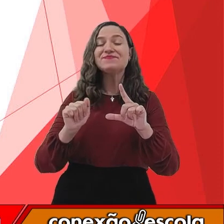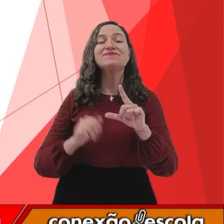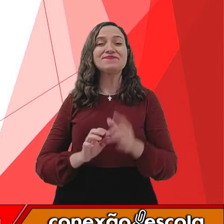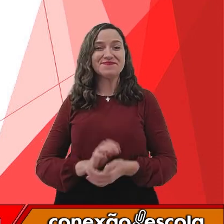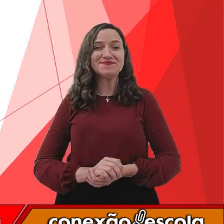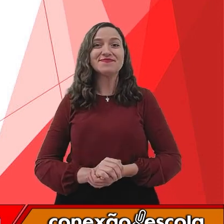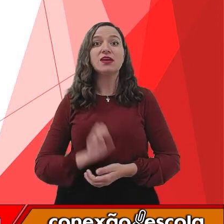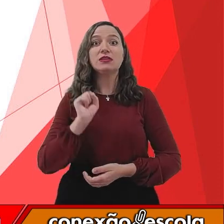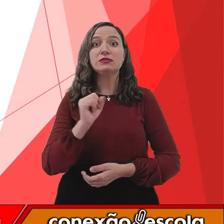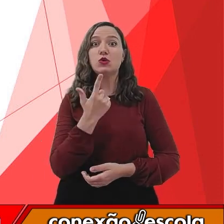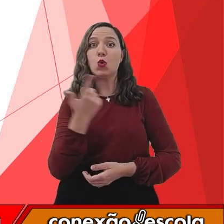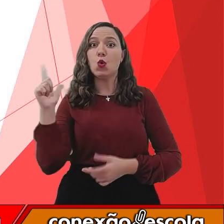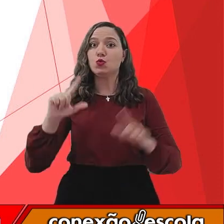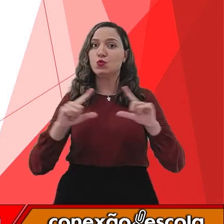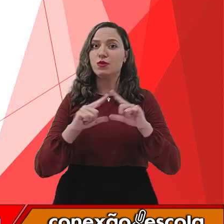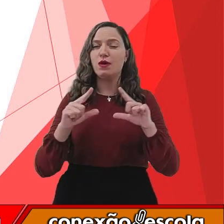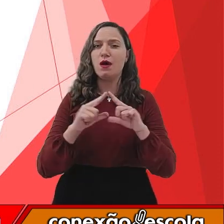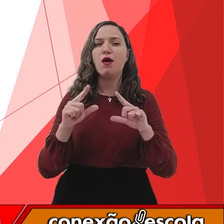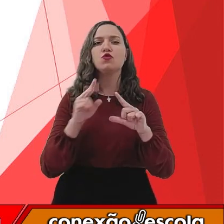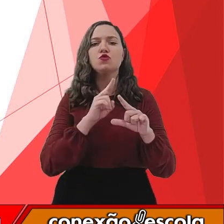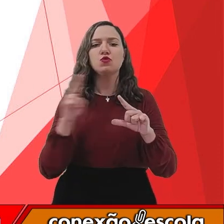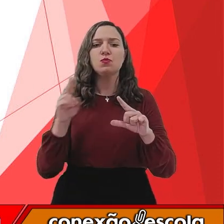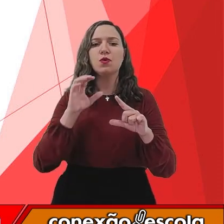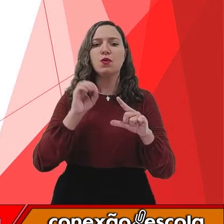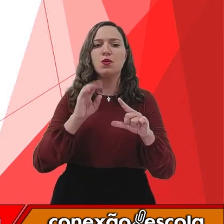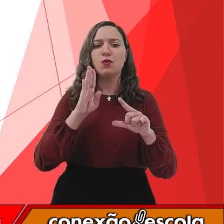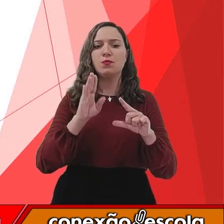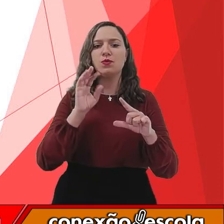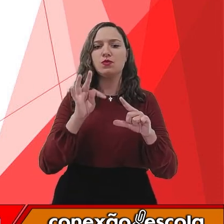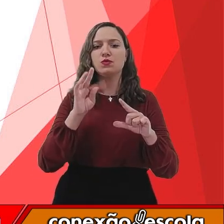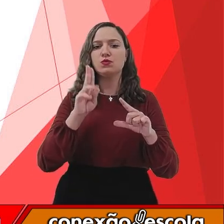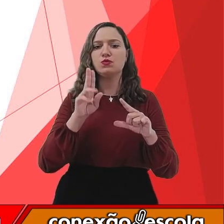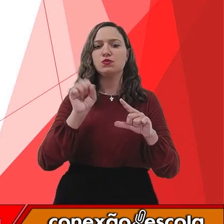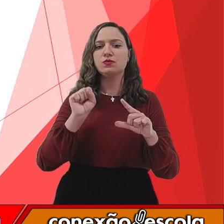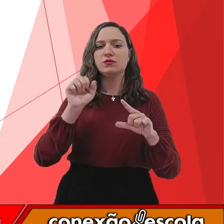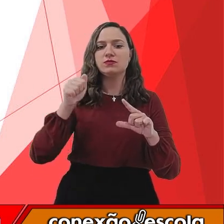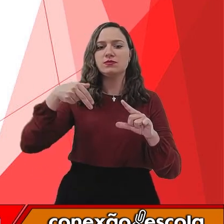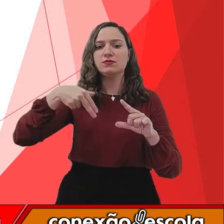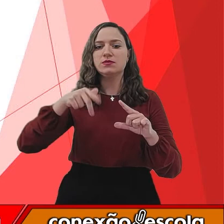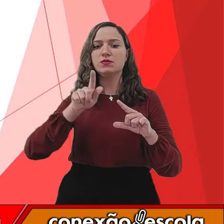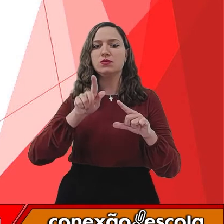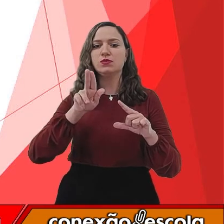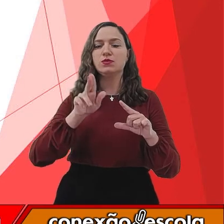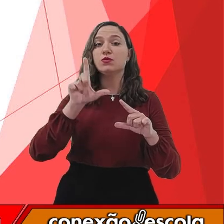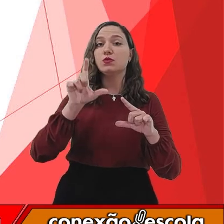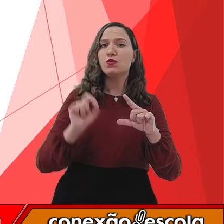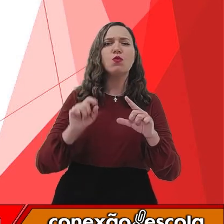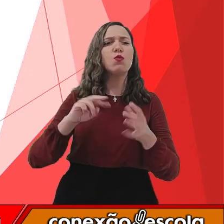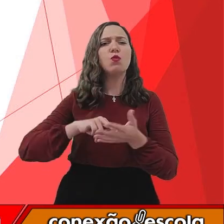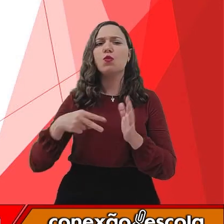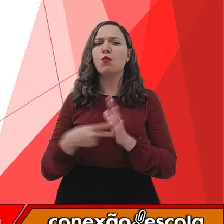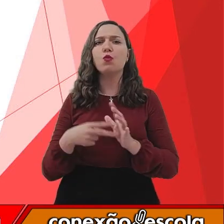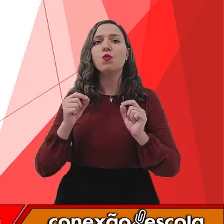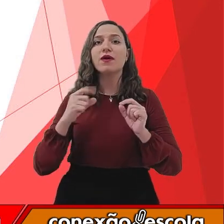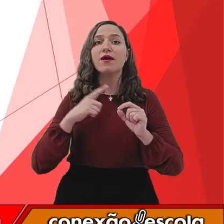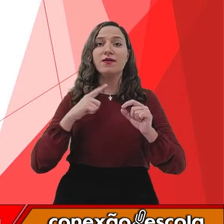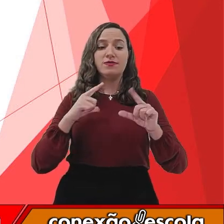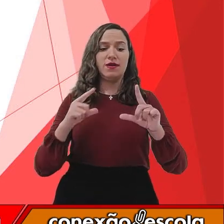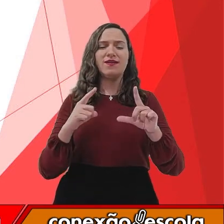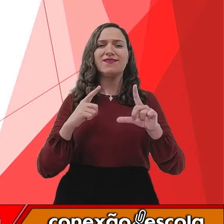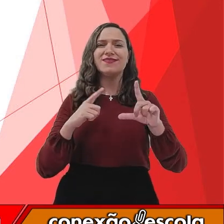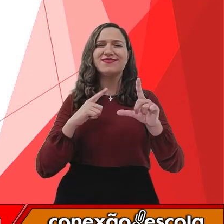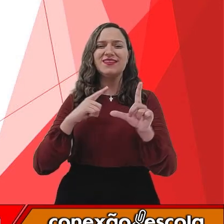o triângulo for obtusângulo, ou seja, se o triângulo tiver um ângulo